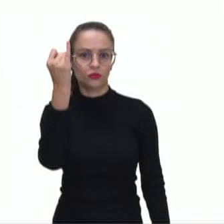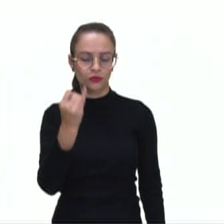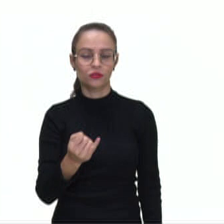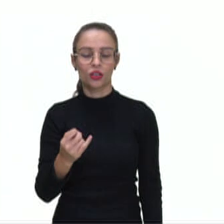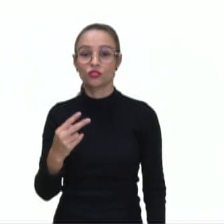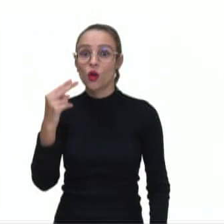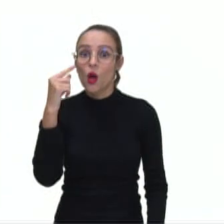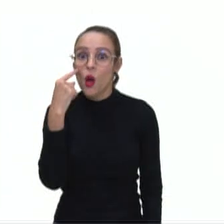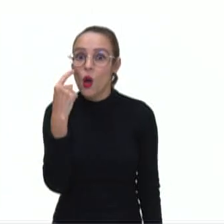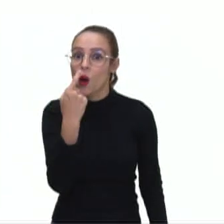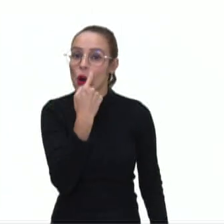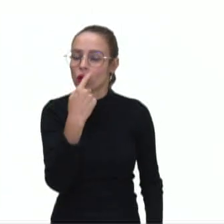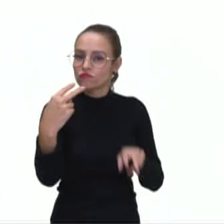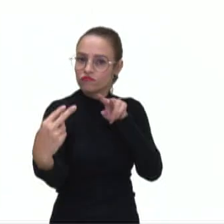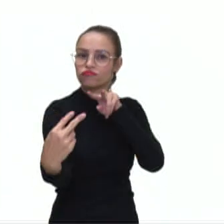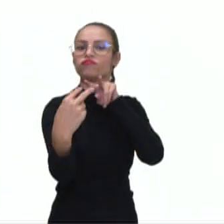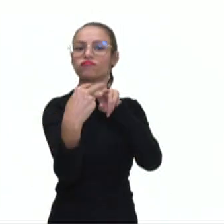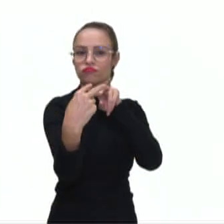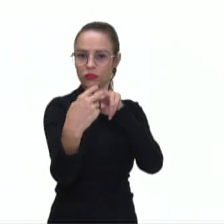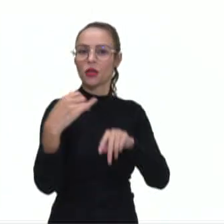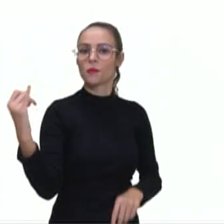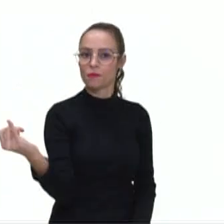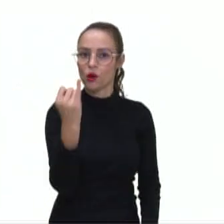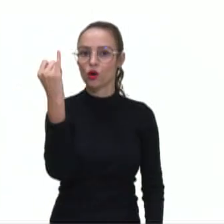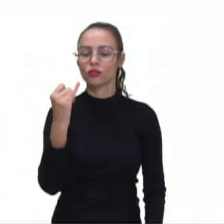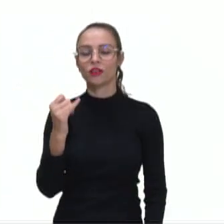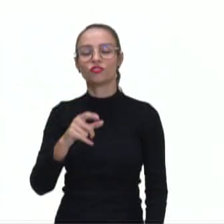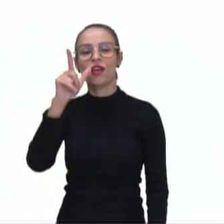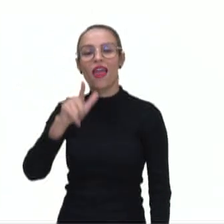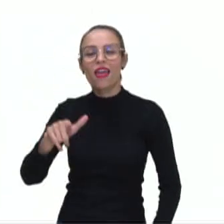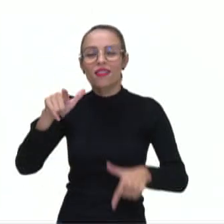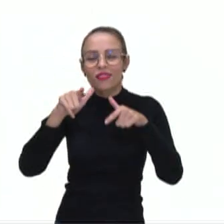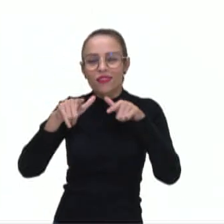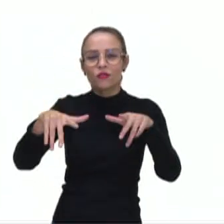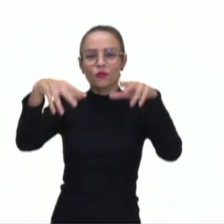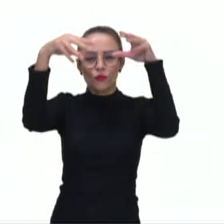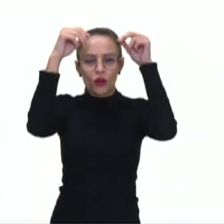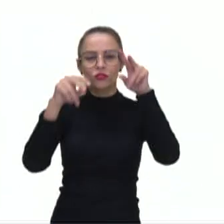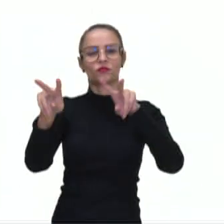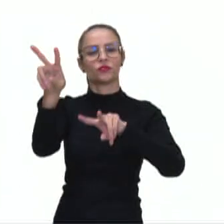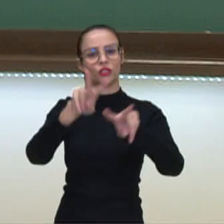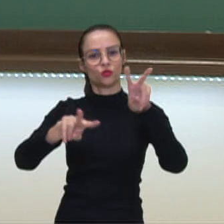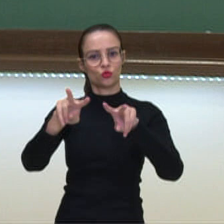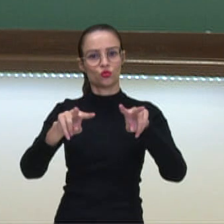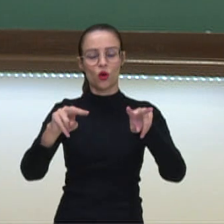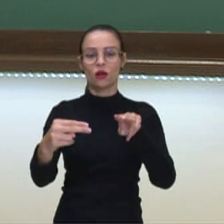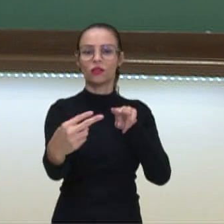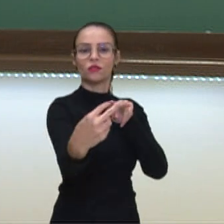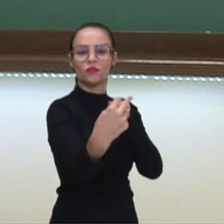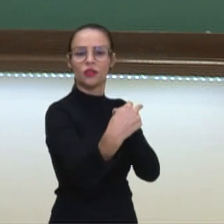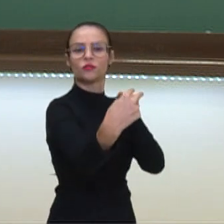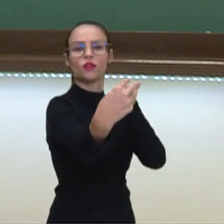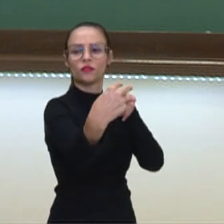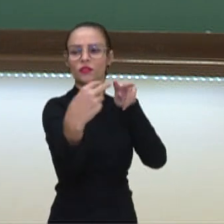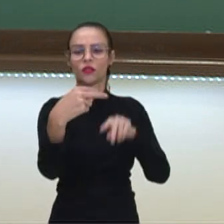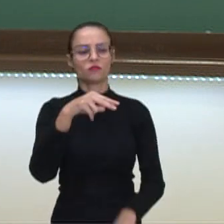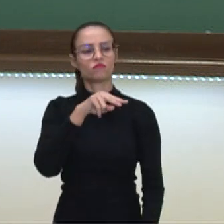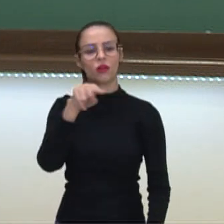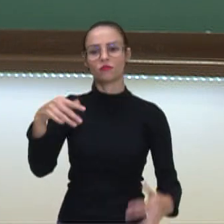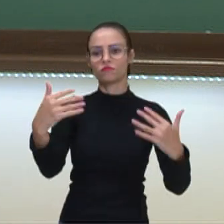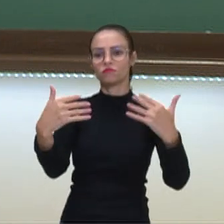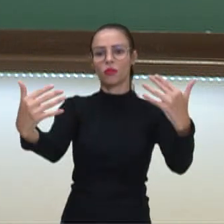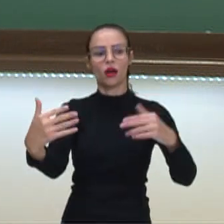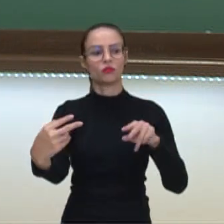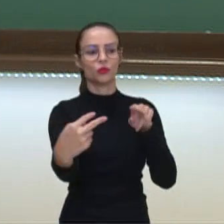Olhe nos olhos, crie uma linguagem visual com essas pessoas, né? Estabeleça esse contato visual. Isso vai